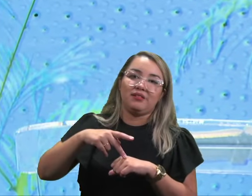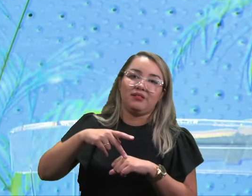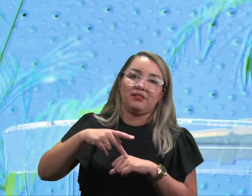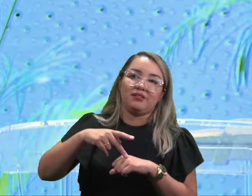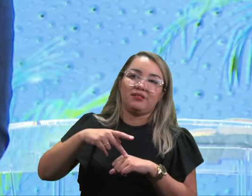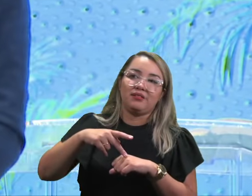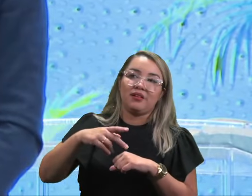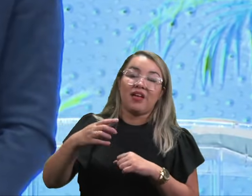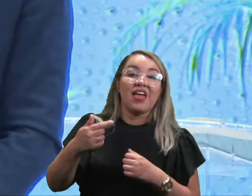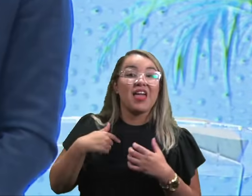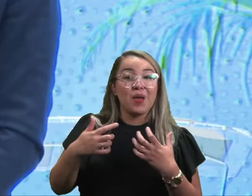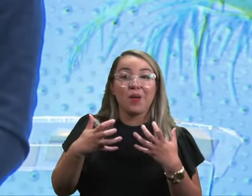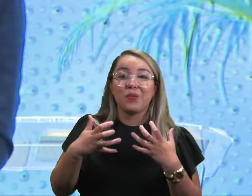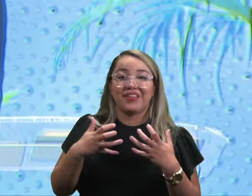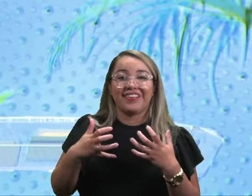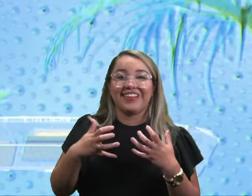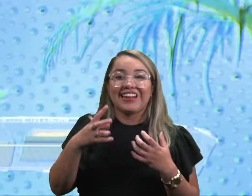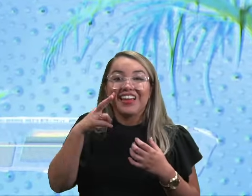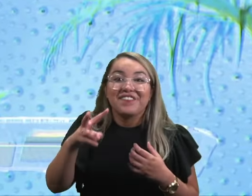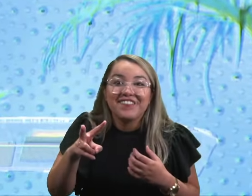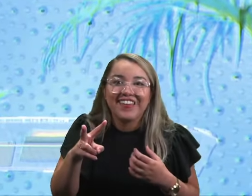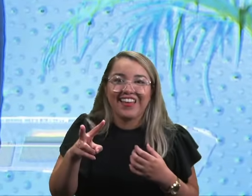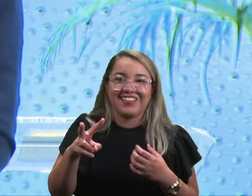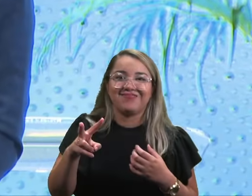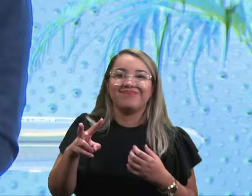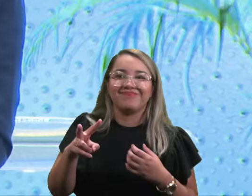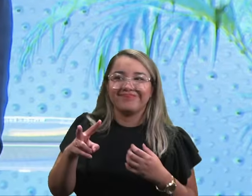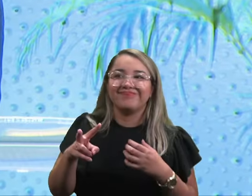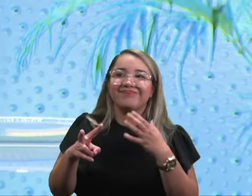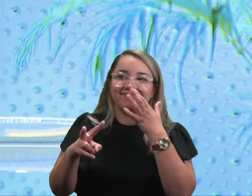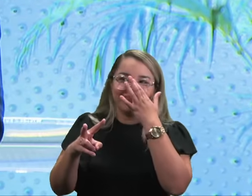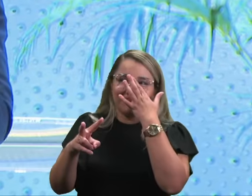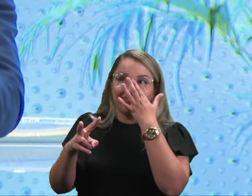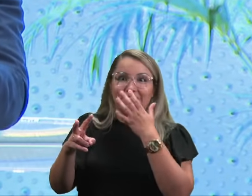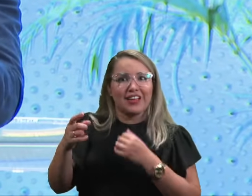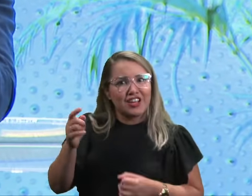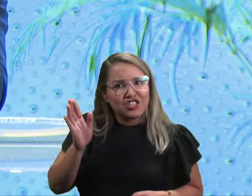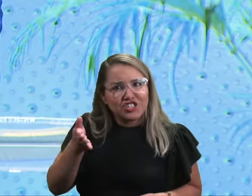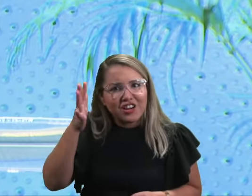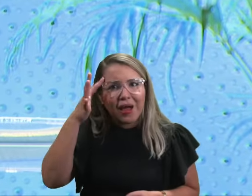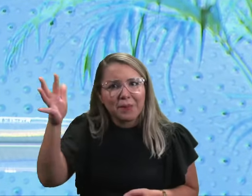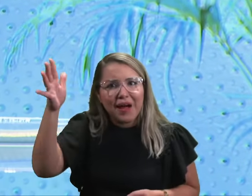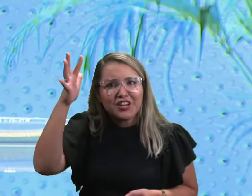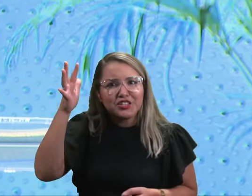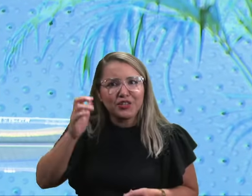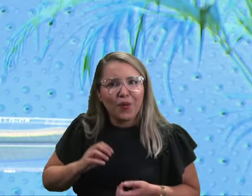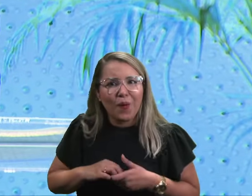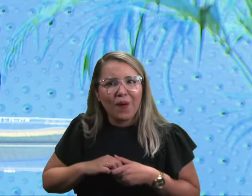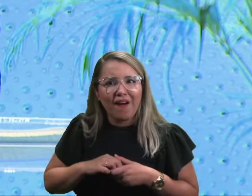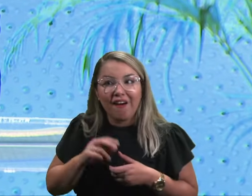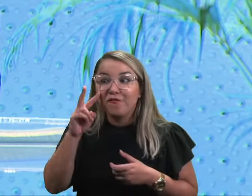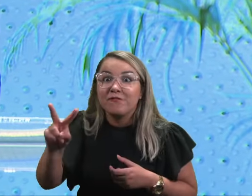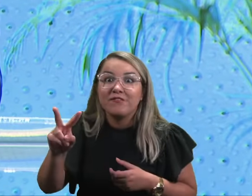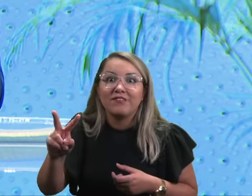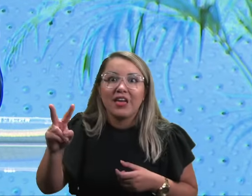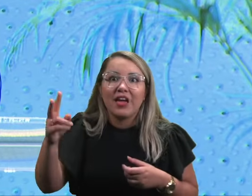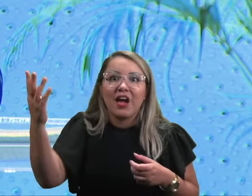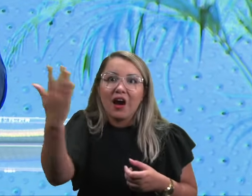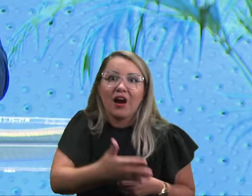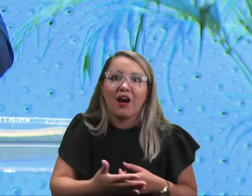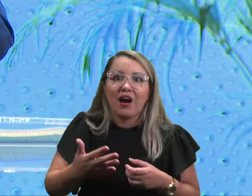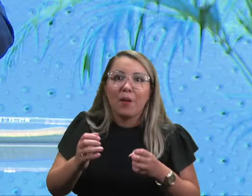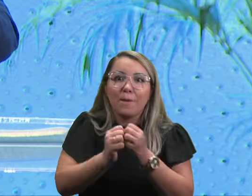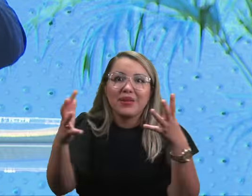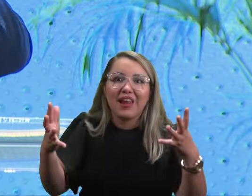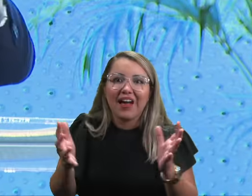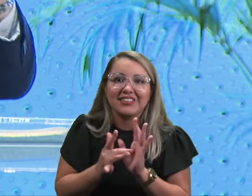Eu queria estar lá, Vinícius. Já pensou? Que cena. E eles, meio